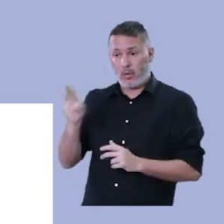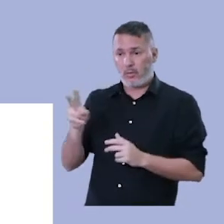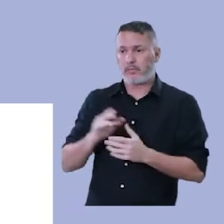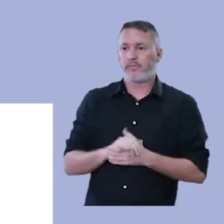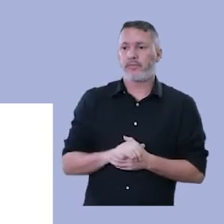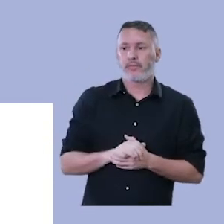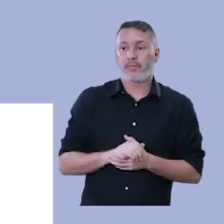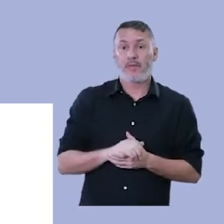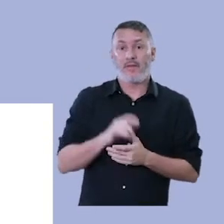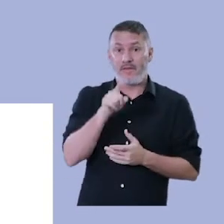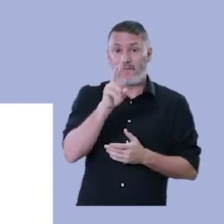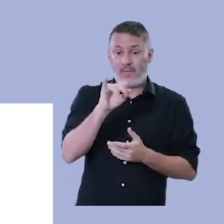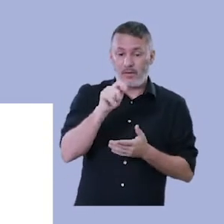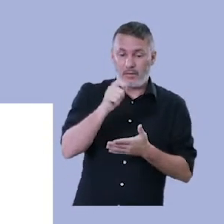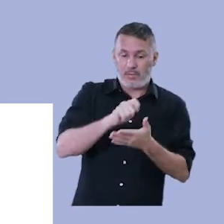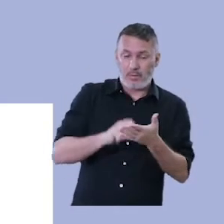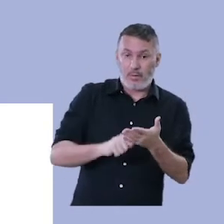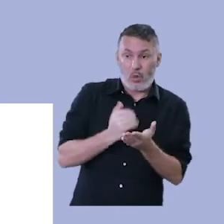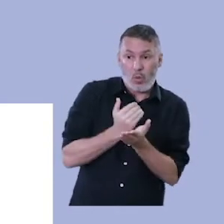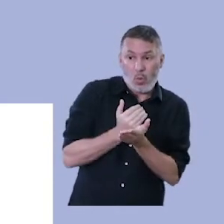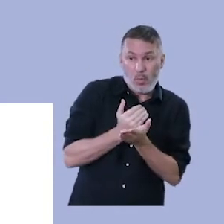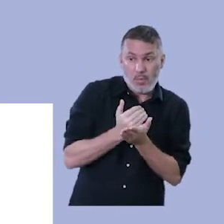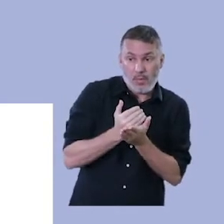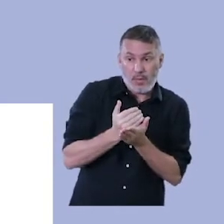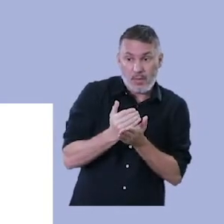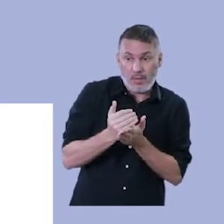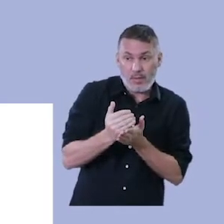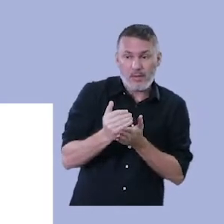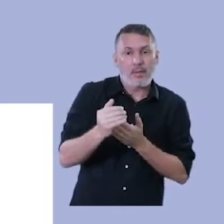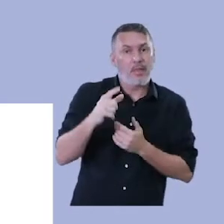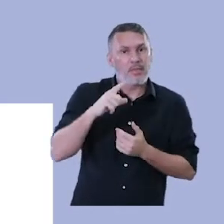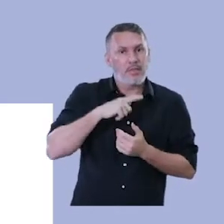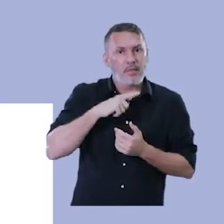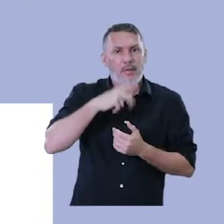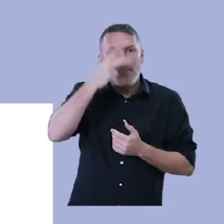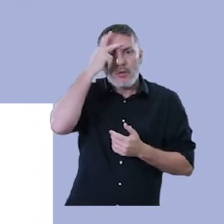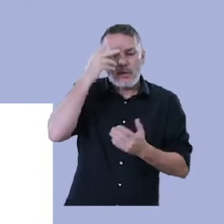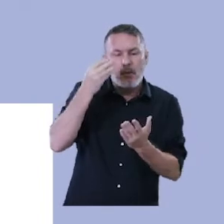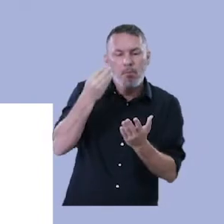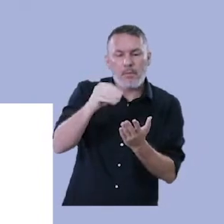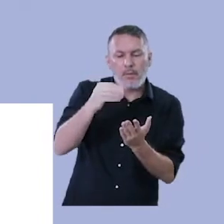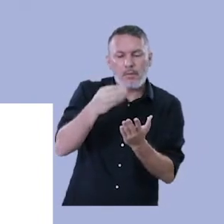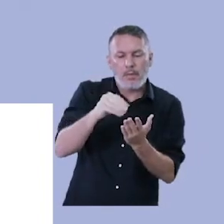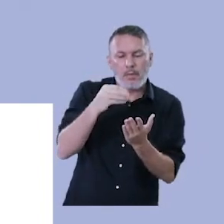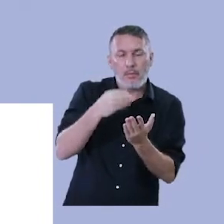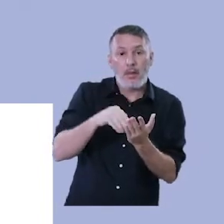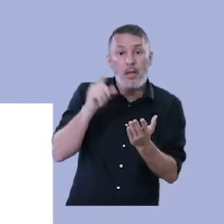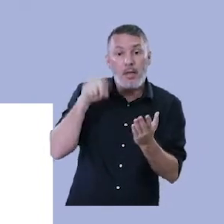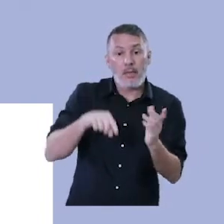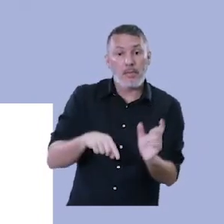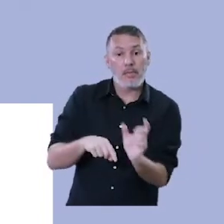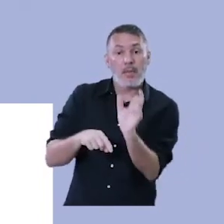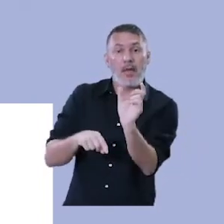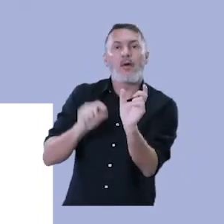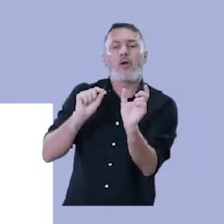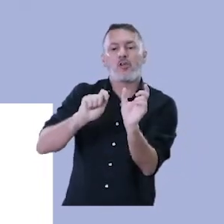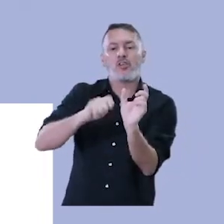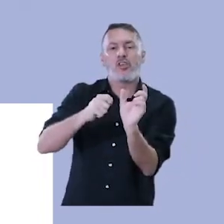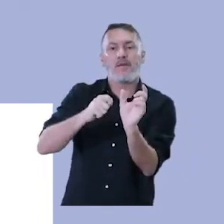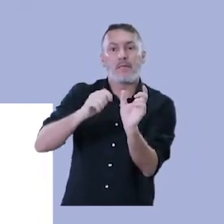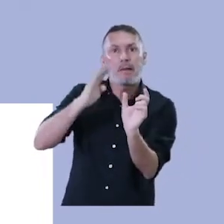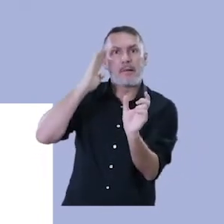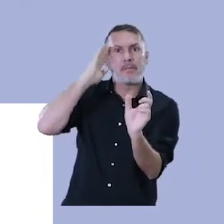primeira oração da introdução, na primeira parte da introdução, o candidato cita algumas palavras-chave